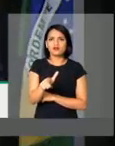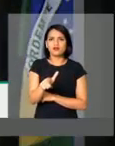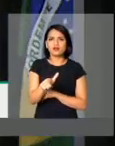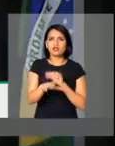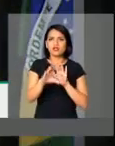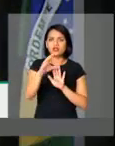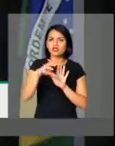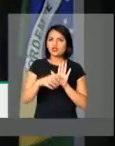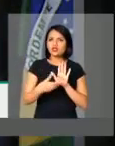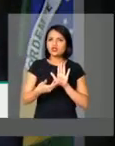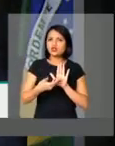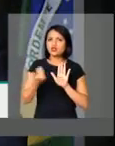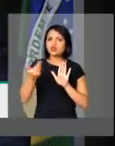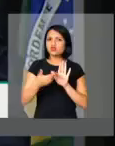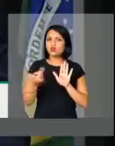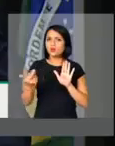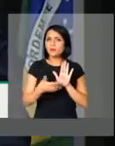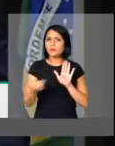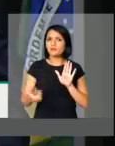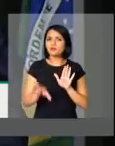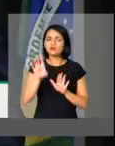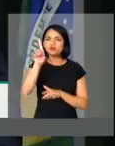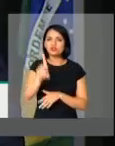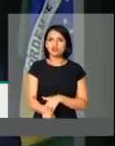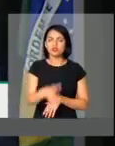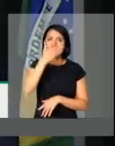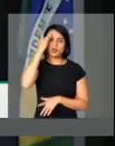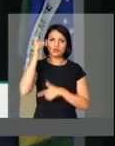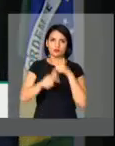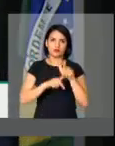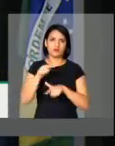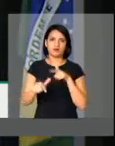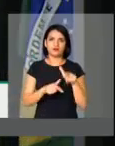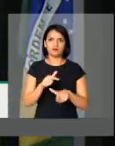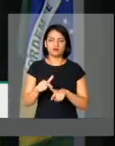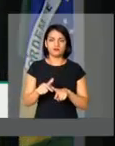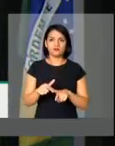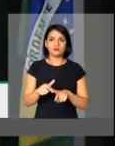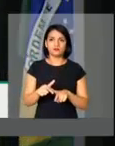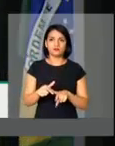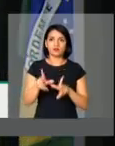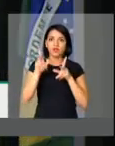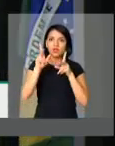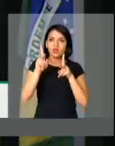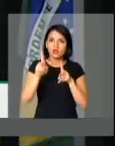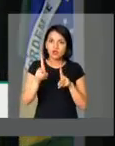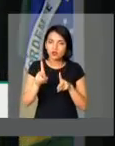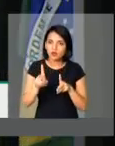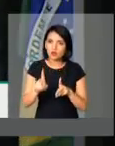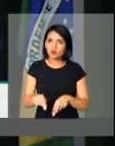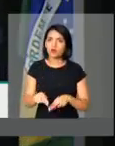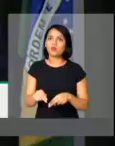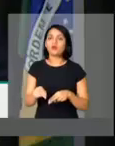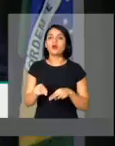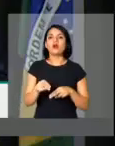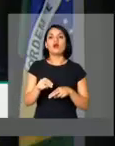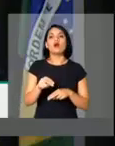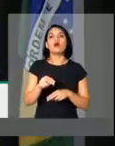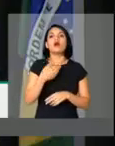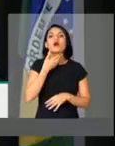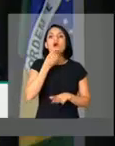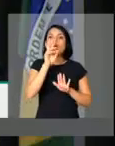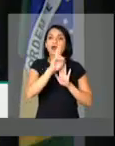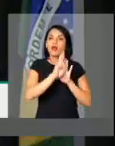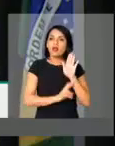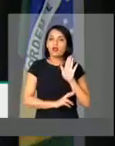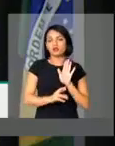supressão de qualquer direito dos trabalhadores, como vem afirmando o nobre